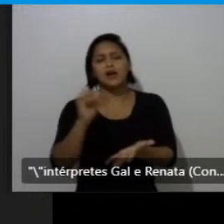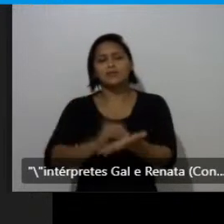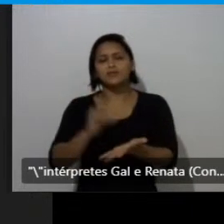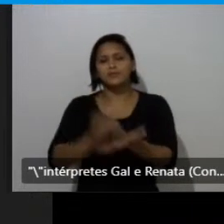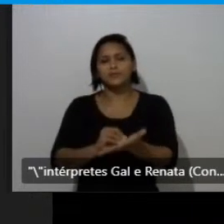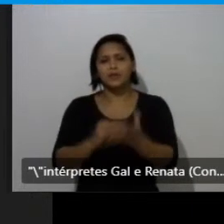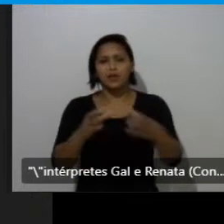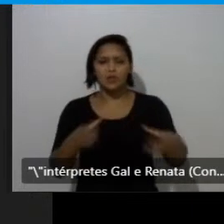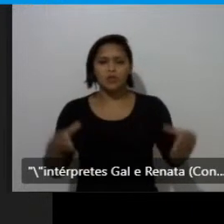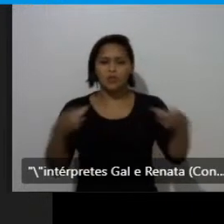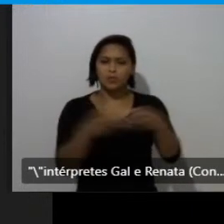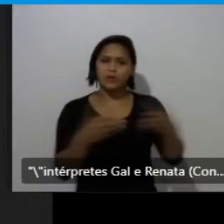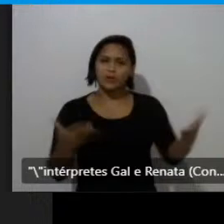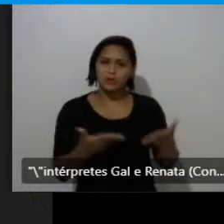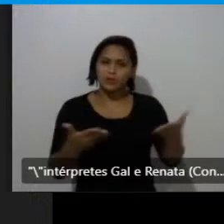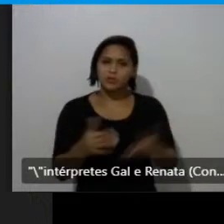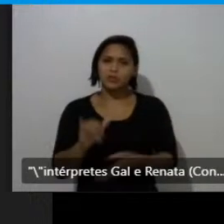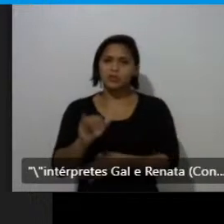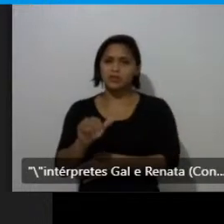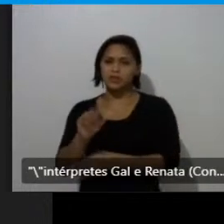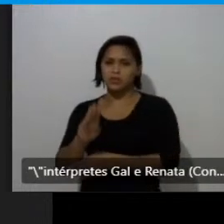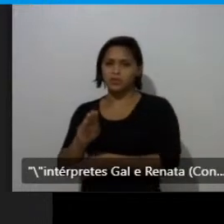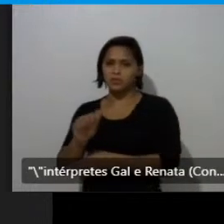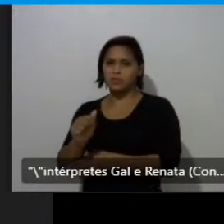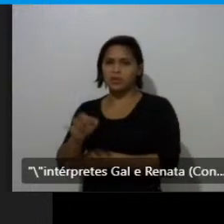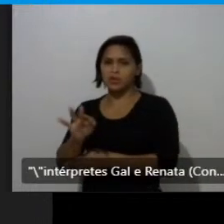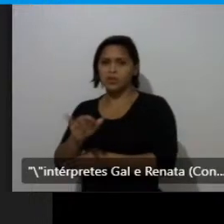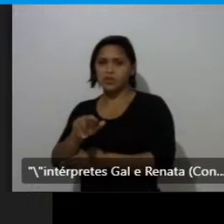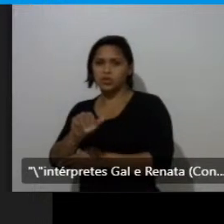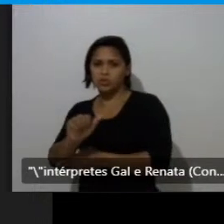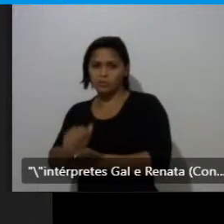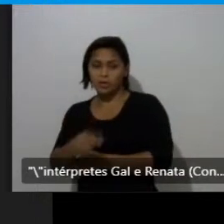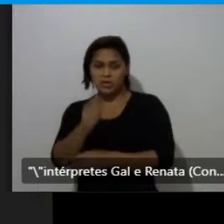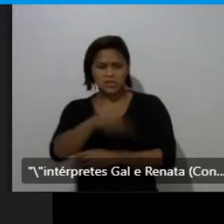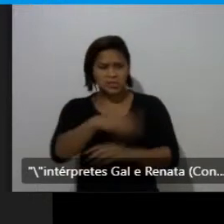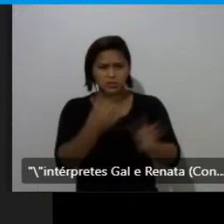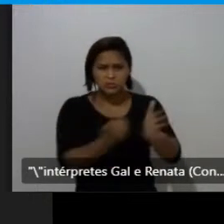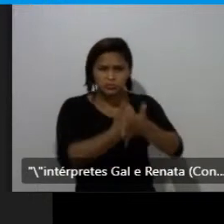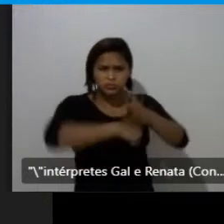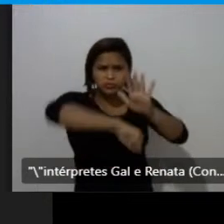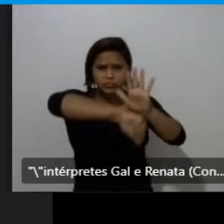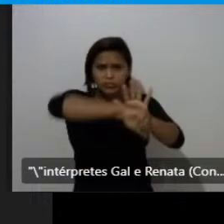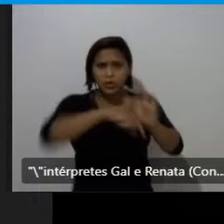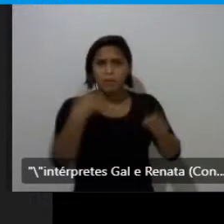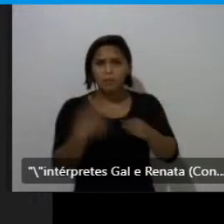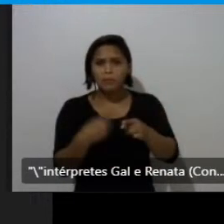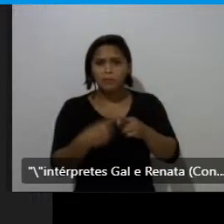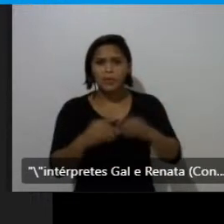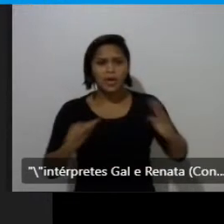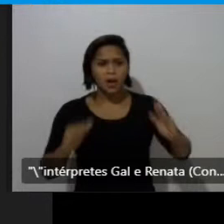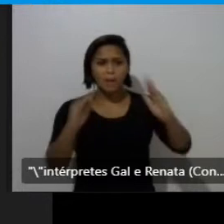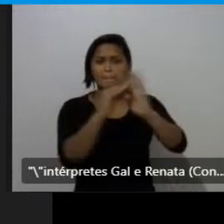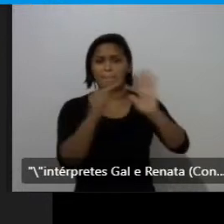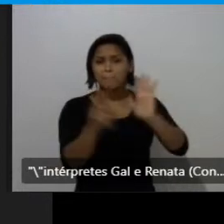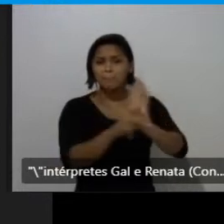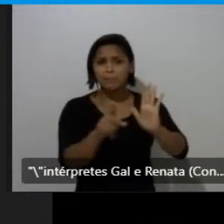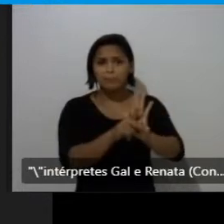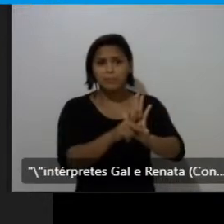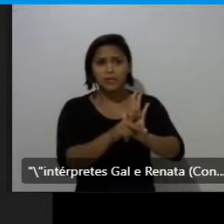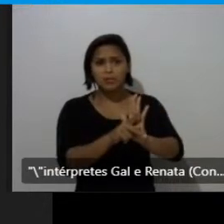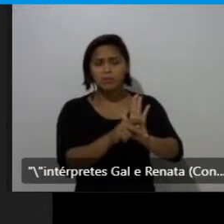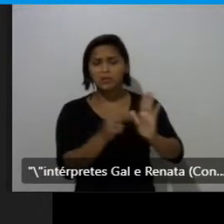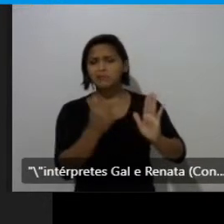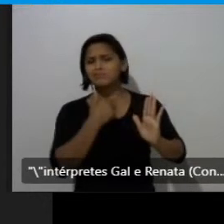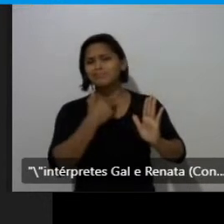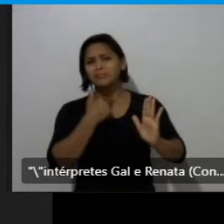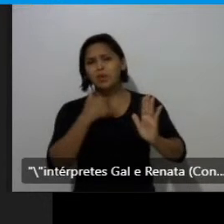por exemplo, hoje aqui em Ubatuba, os quilombolas são criminalizados por construírem as suas próprias casas. Eles não podem